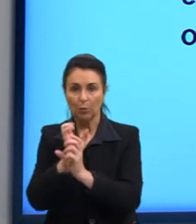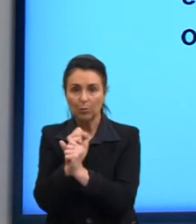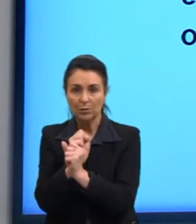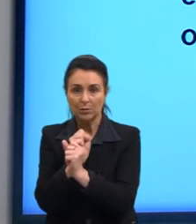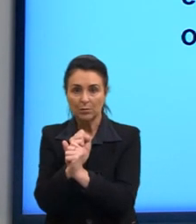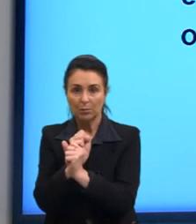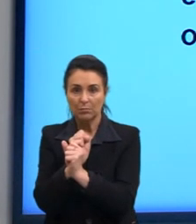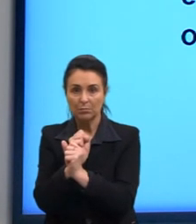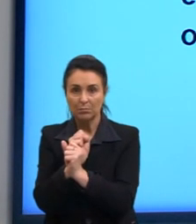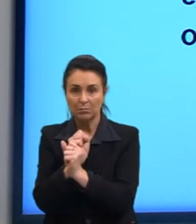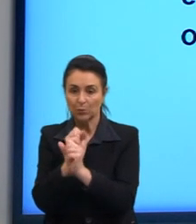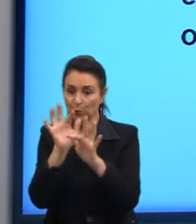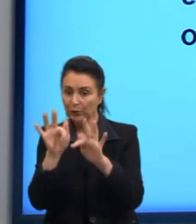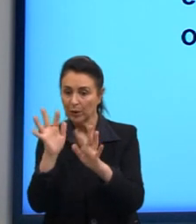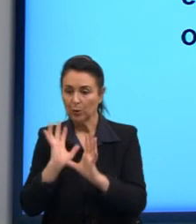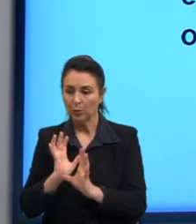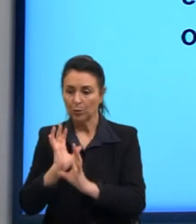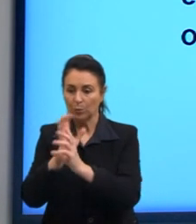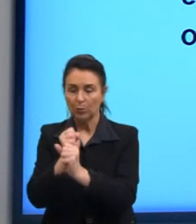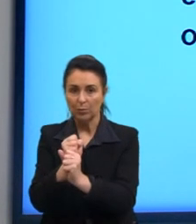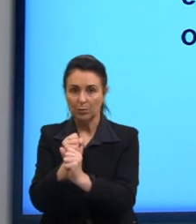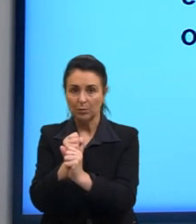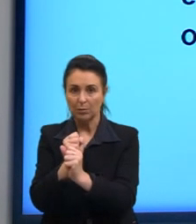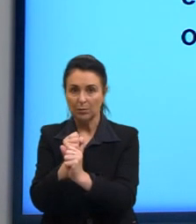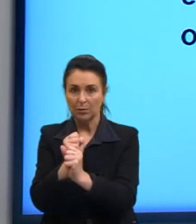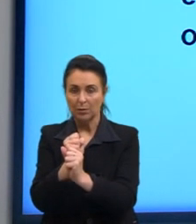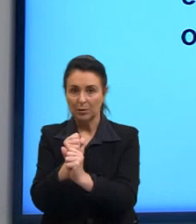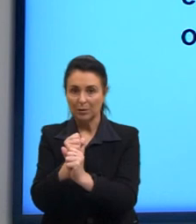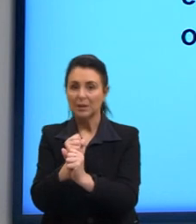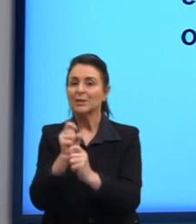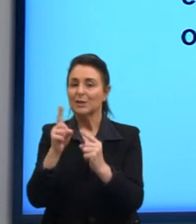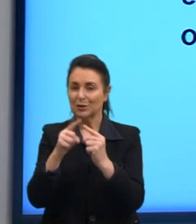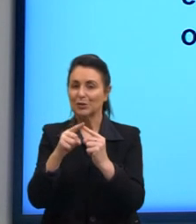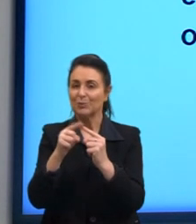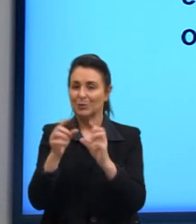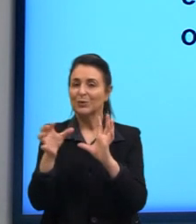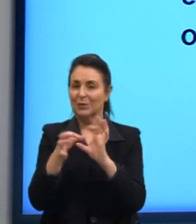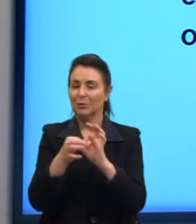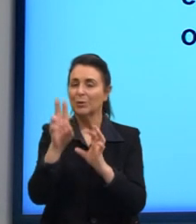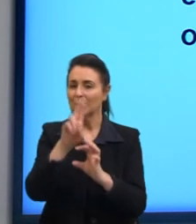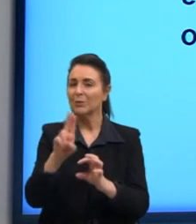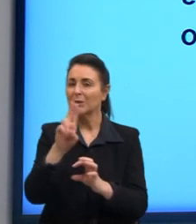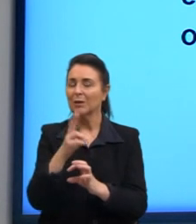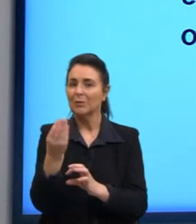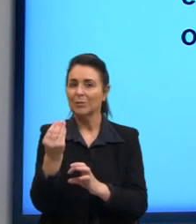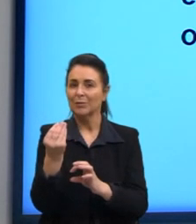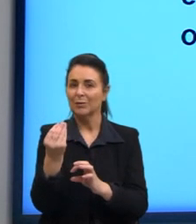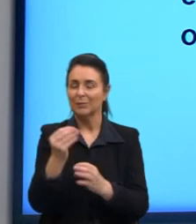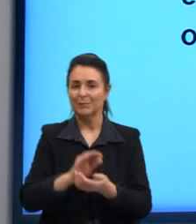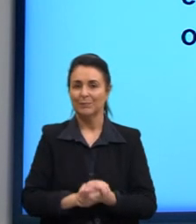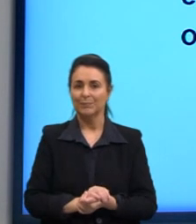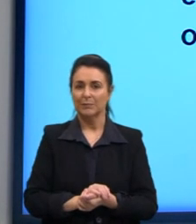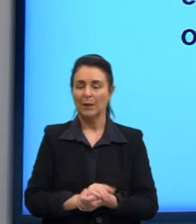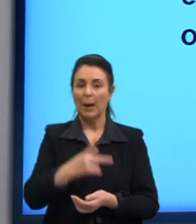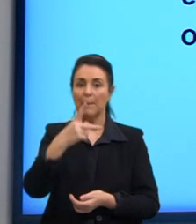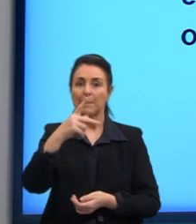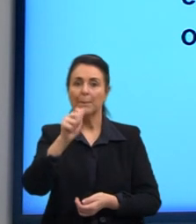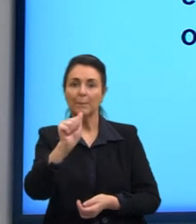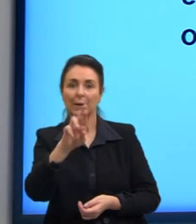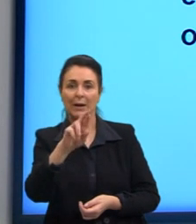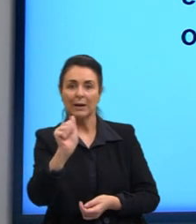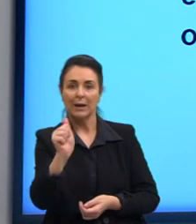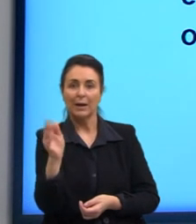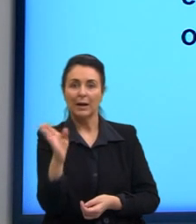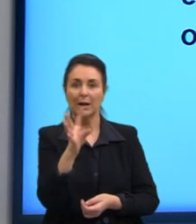usa muito para concluir o texto esse tipo de conectores e para tanto